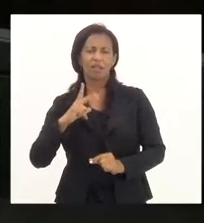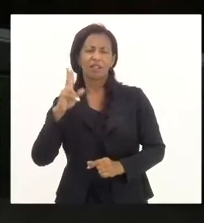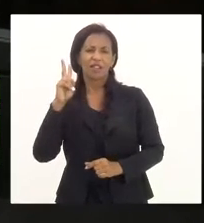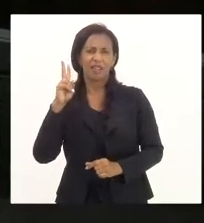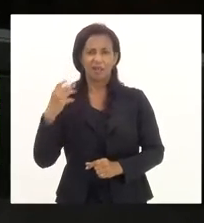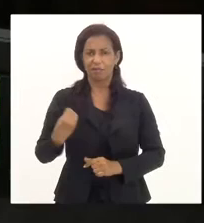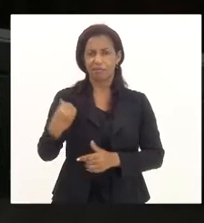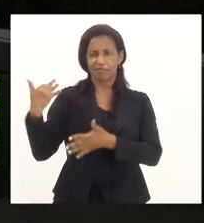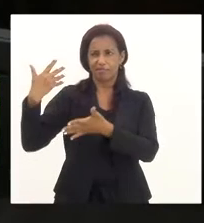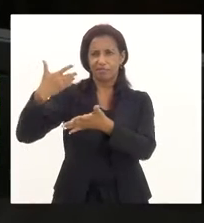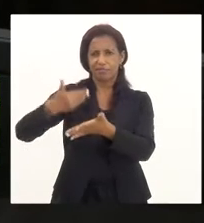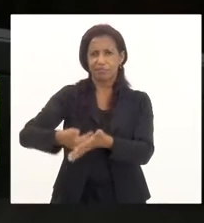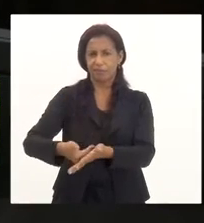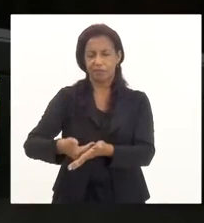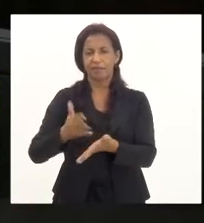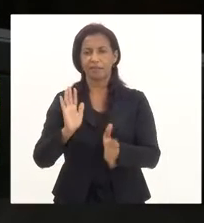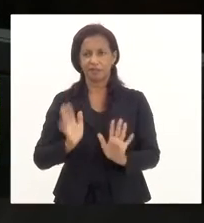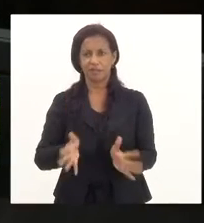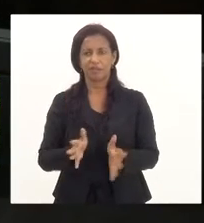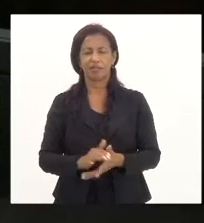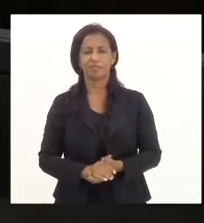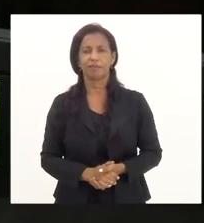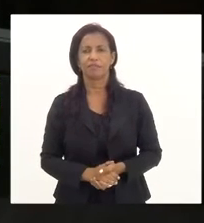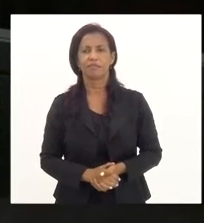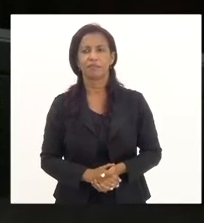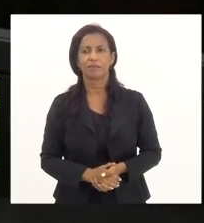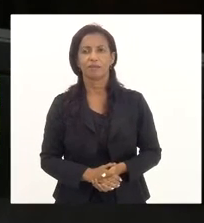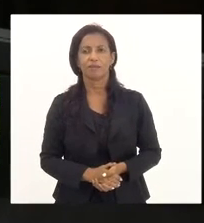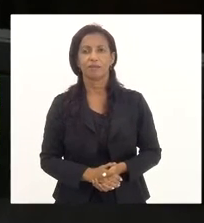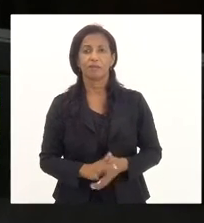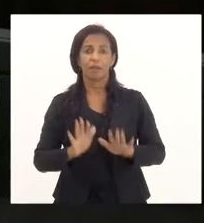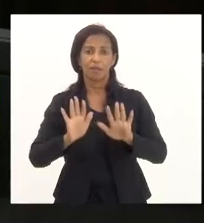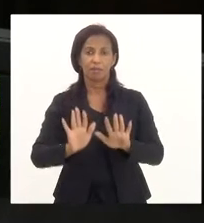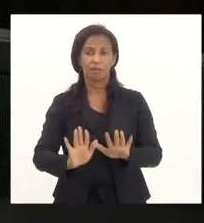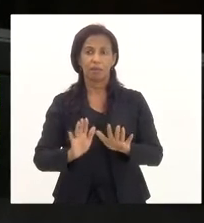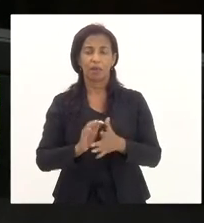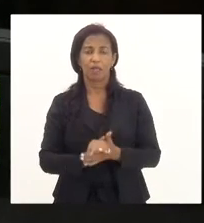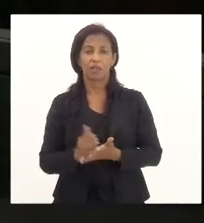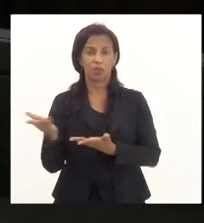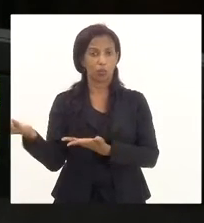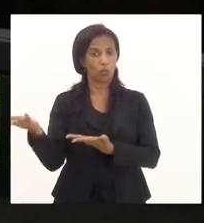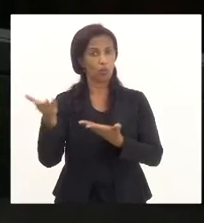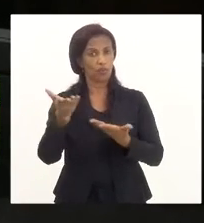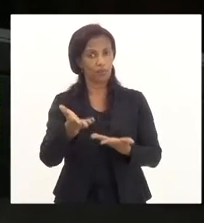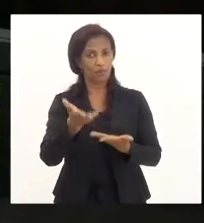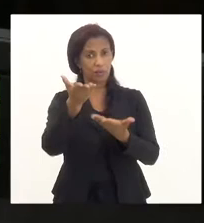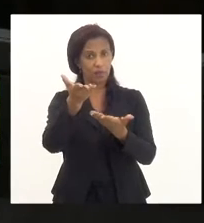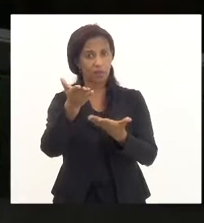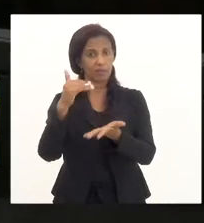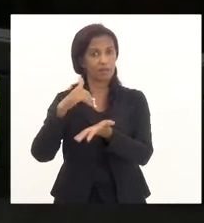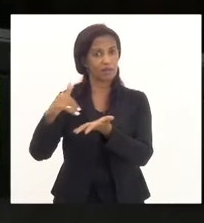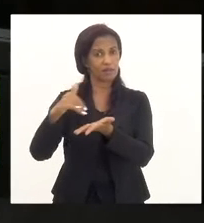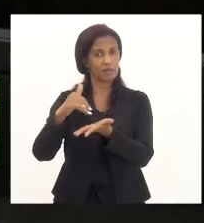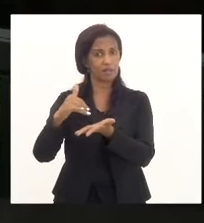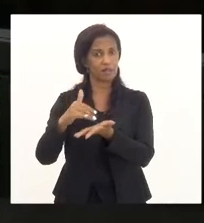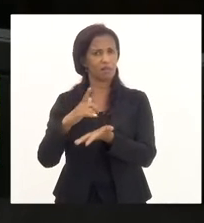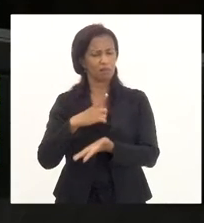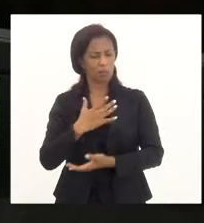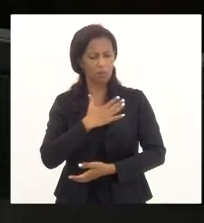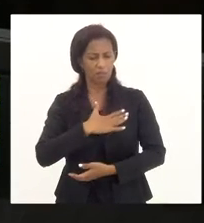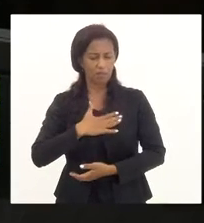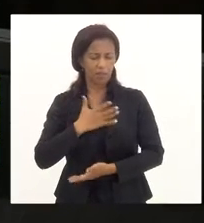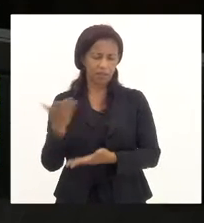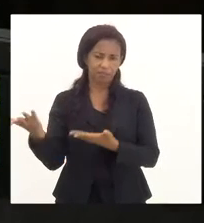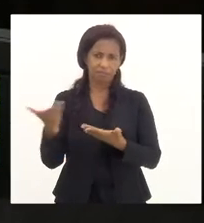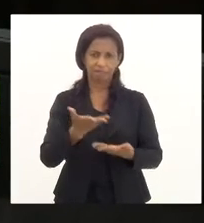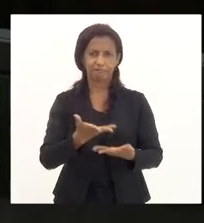histórico aí não vou me alongar com relação a isso mas eu convido aí até a secretaria teremos o maior